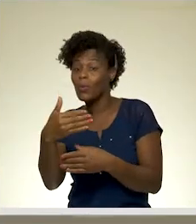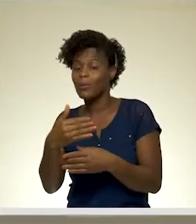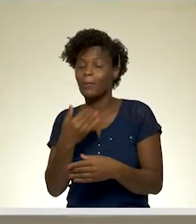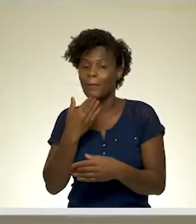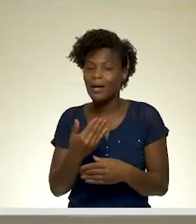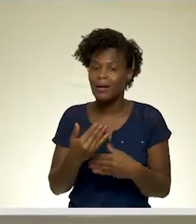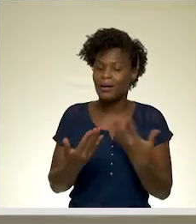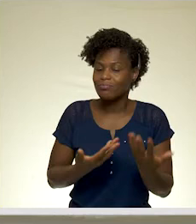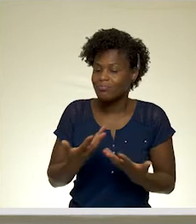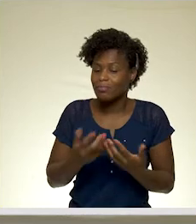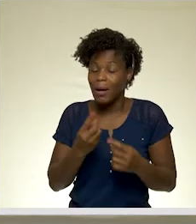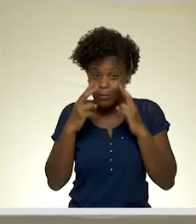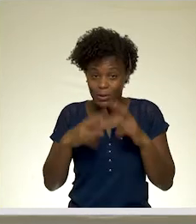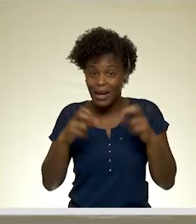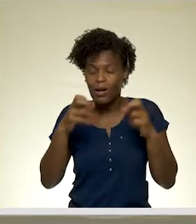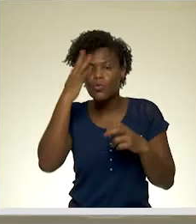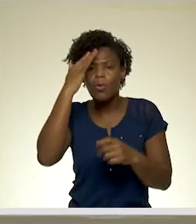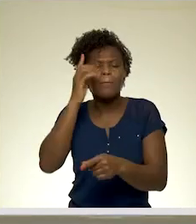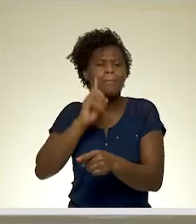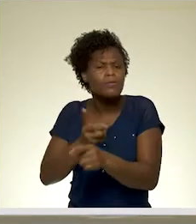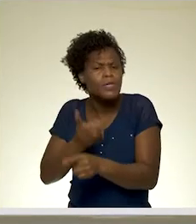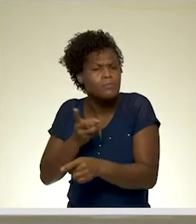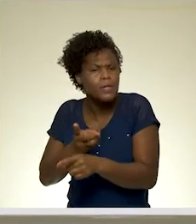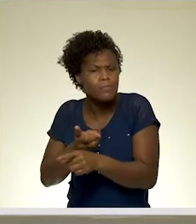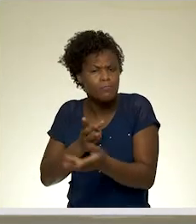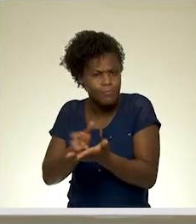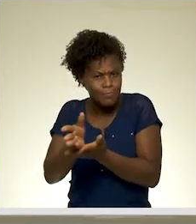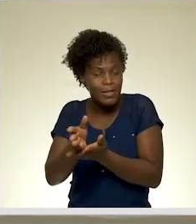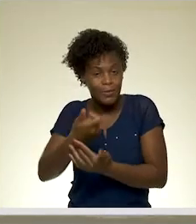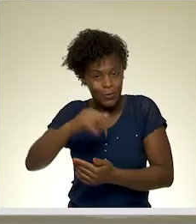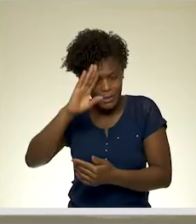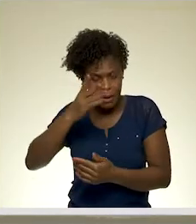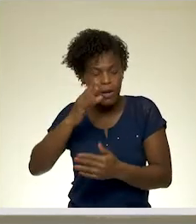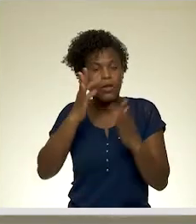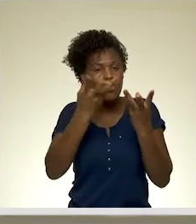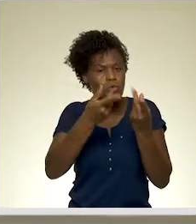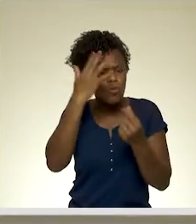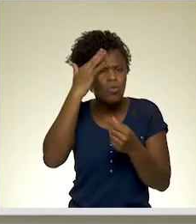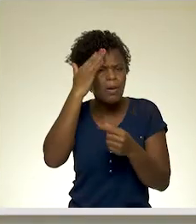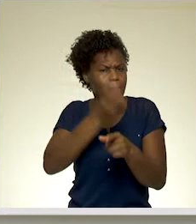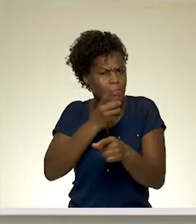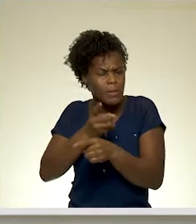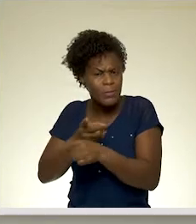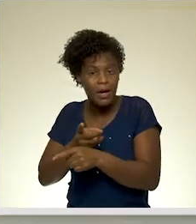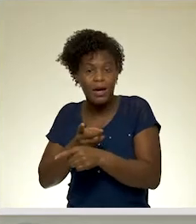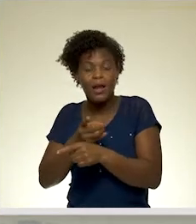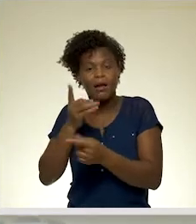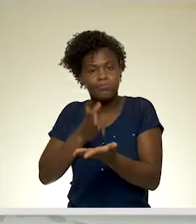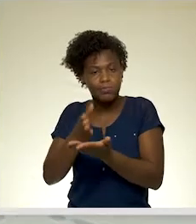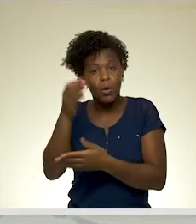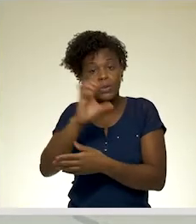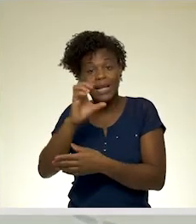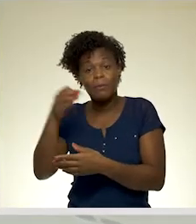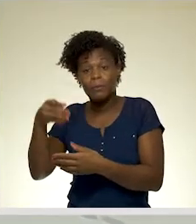pede-se para encontrar a constante da proporcionalidade. Sabe-se, para encontrar a constante da proporcionalidade através